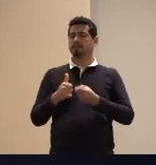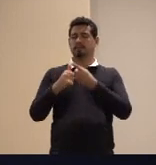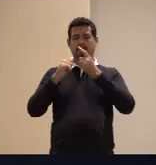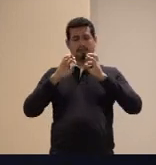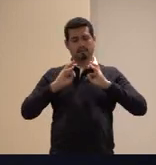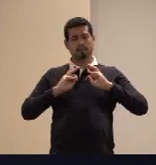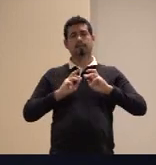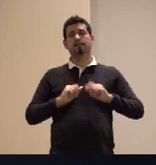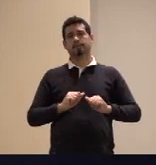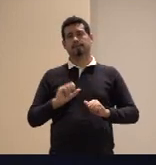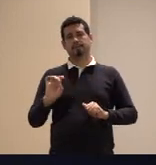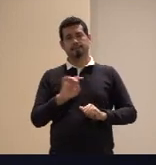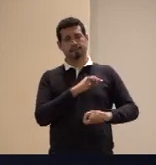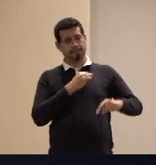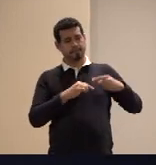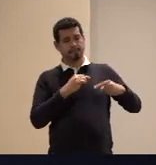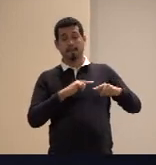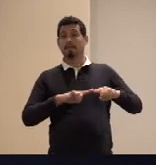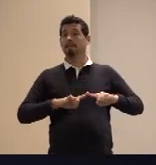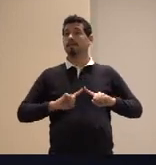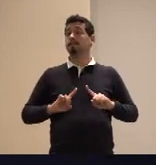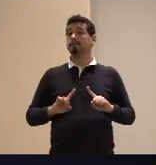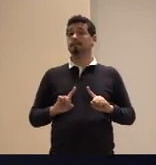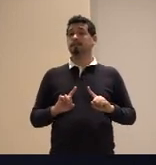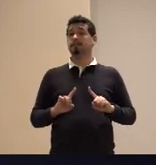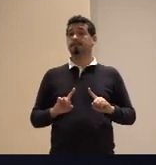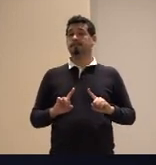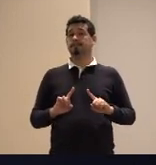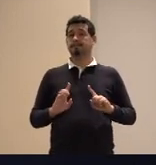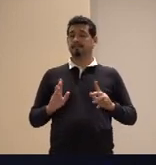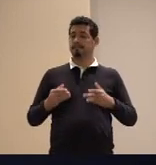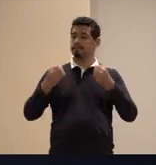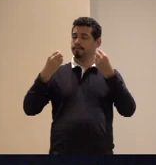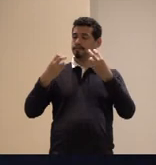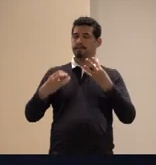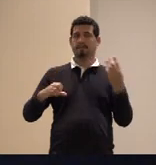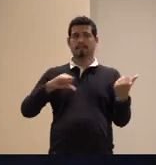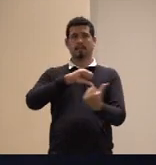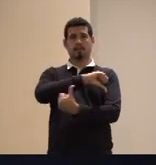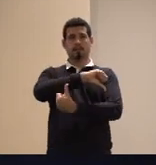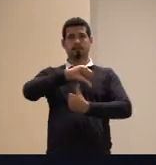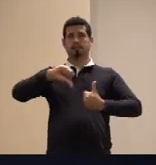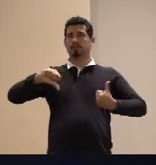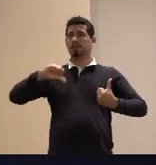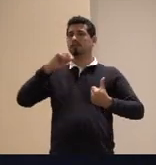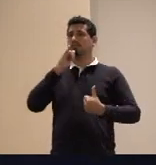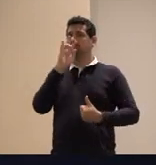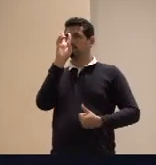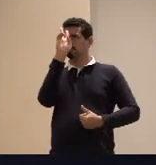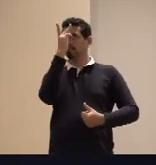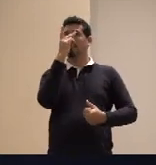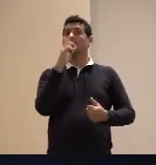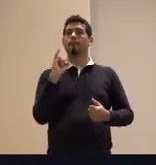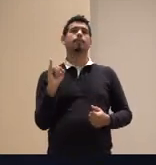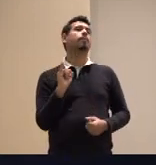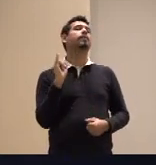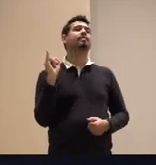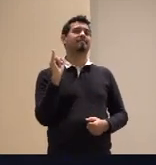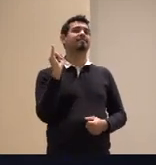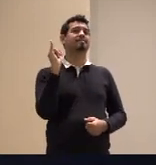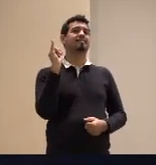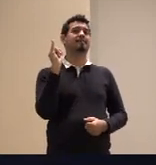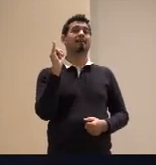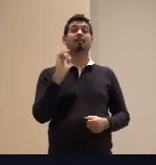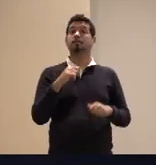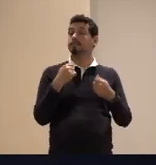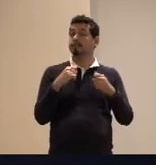todas, né? E falaram aqui na mudança de mentalidade, eu acho que essa é a primeira mudança de mentalidade que